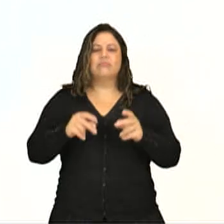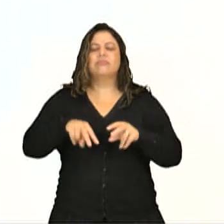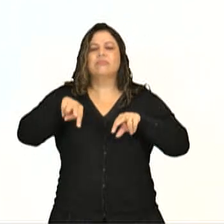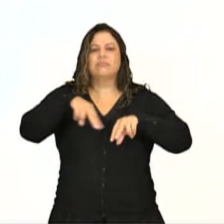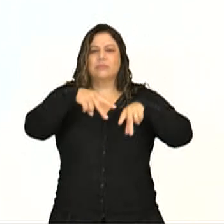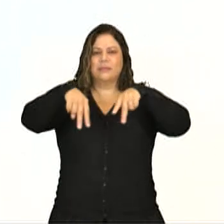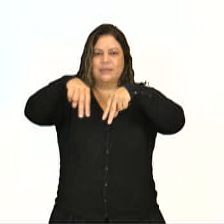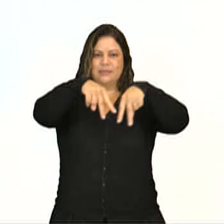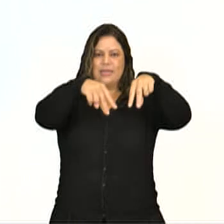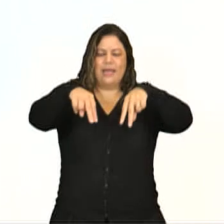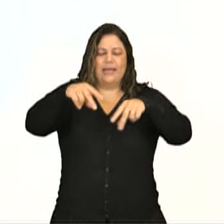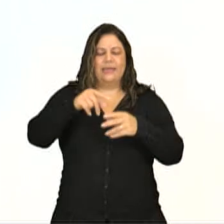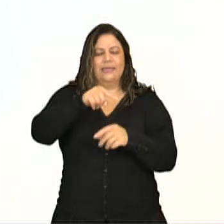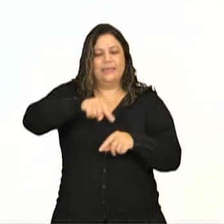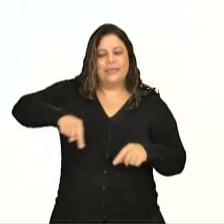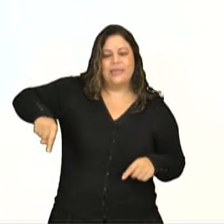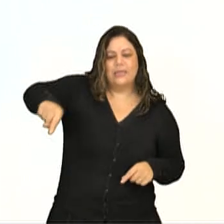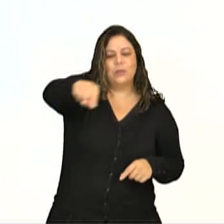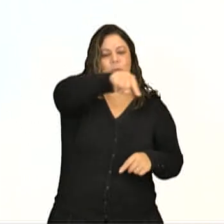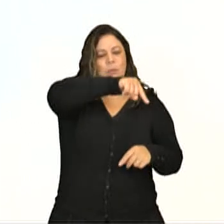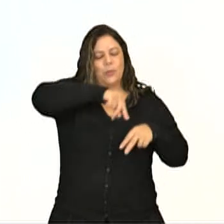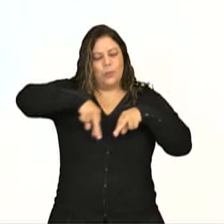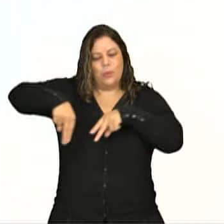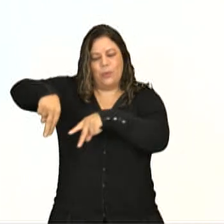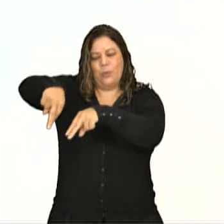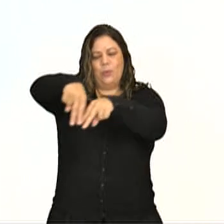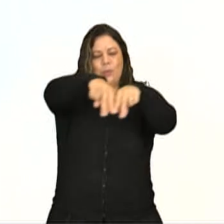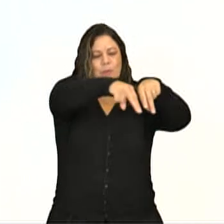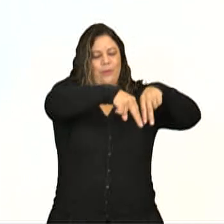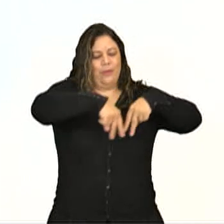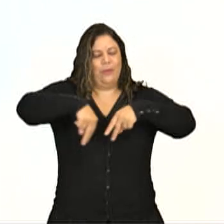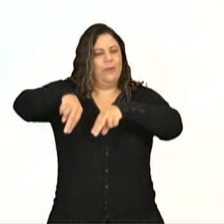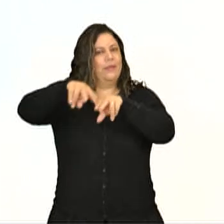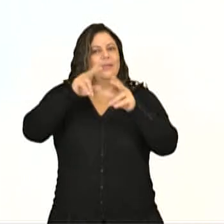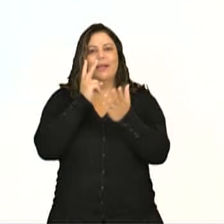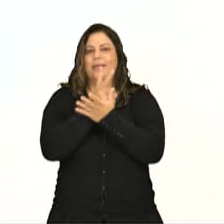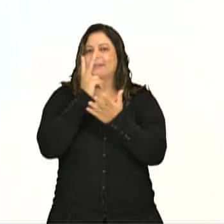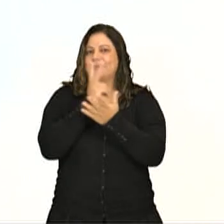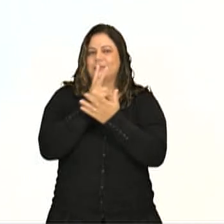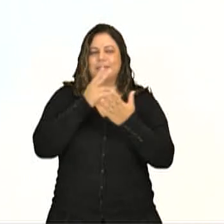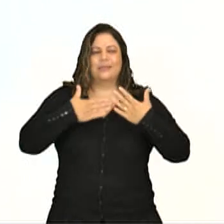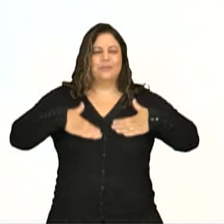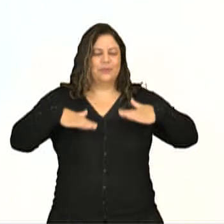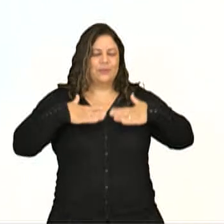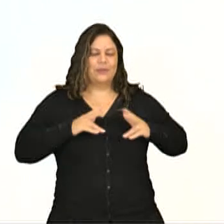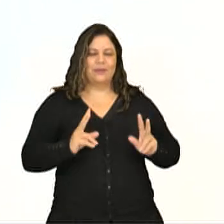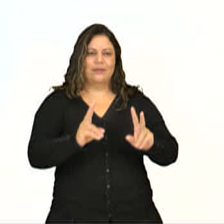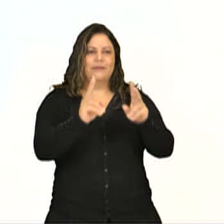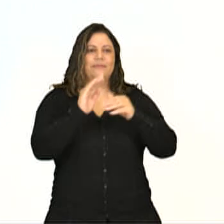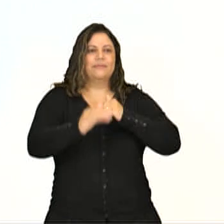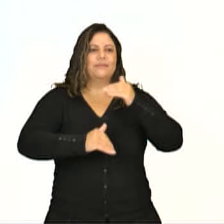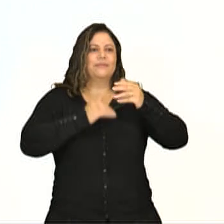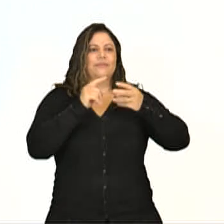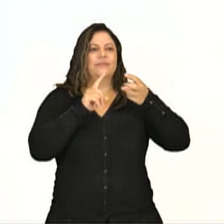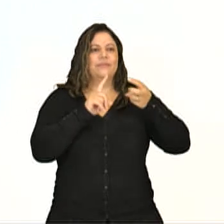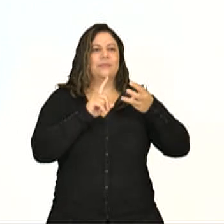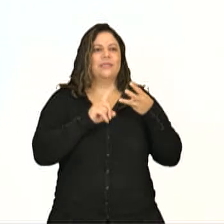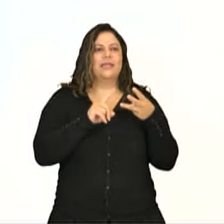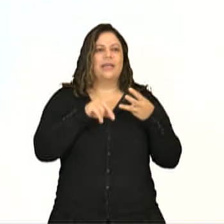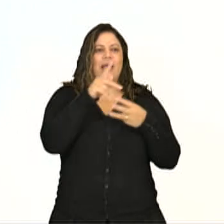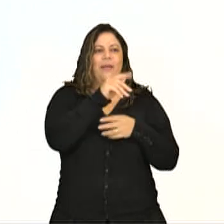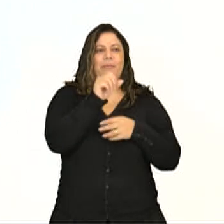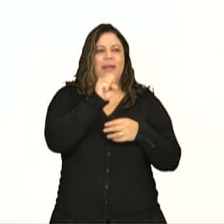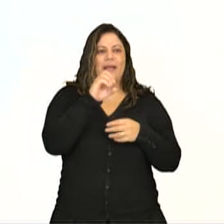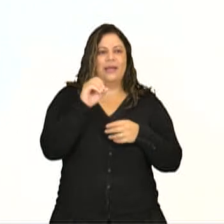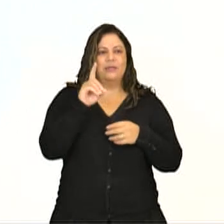sempre no sentido anti-horário, conforme faz o desenho da dança, em andamento suave e progressivo. Já o passo doble é um